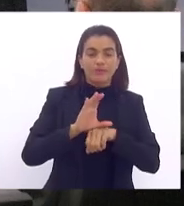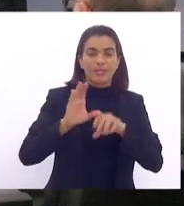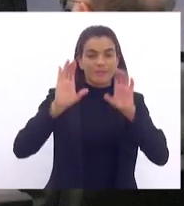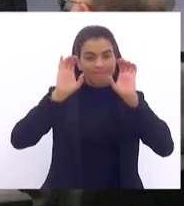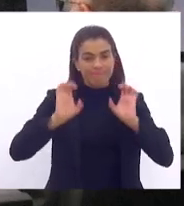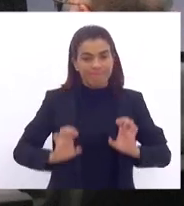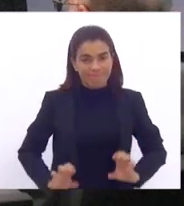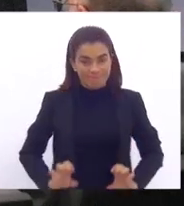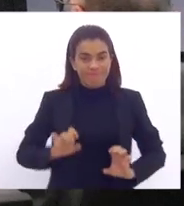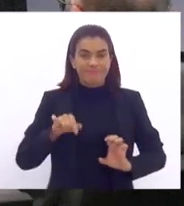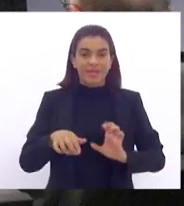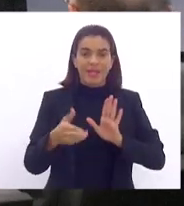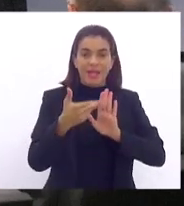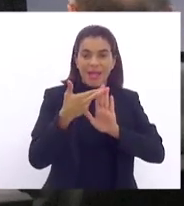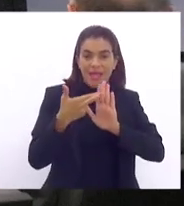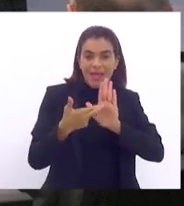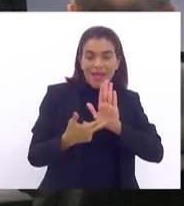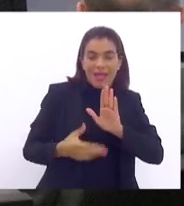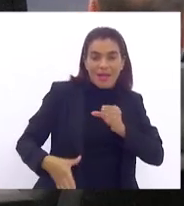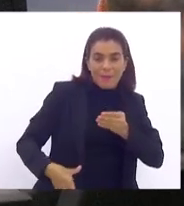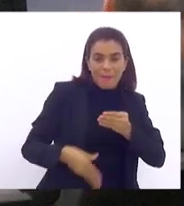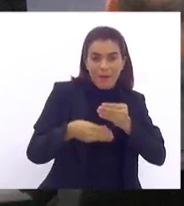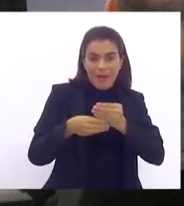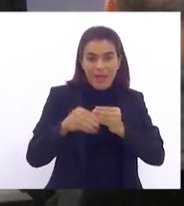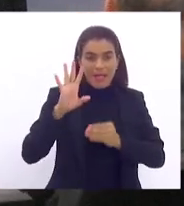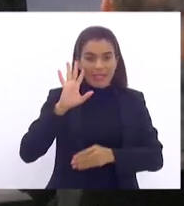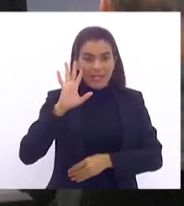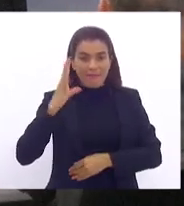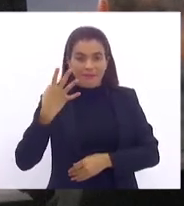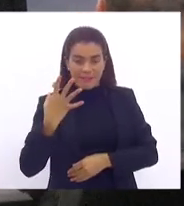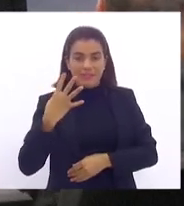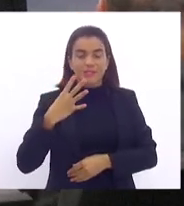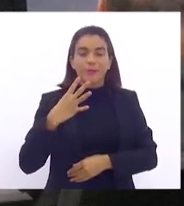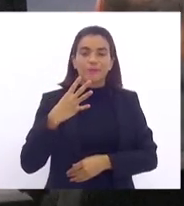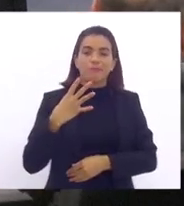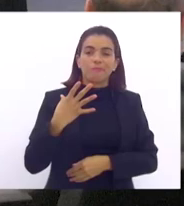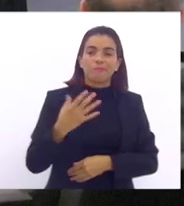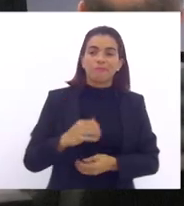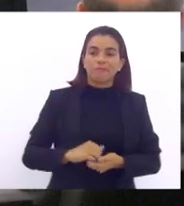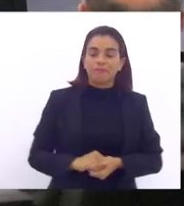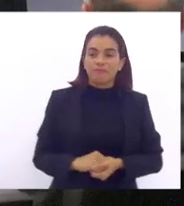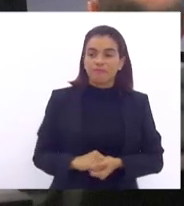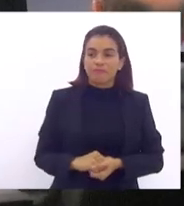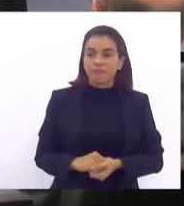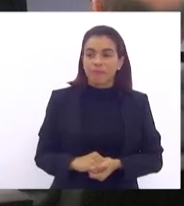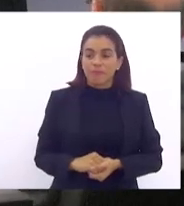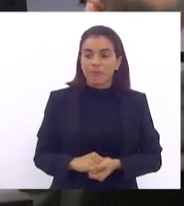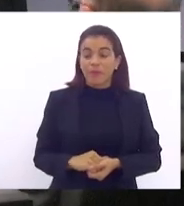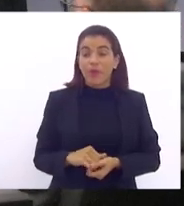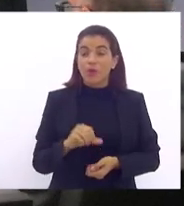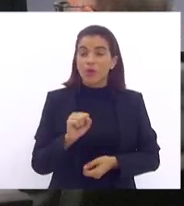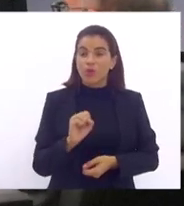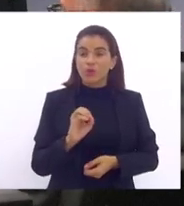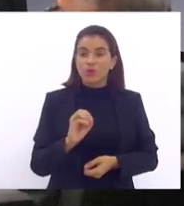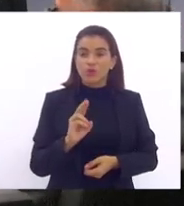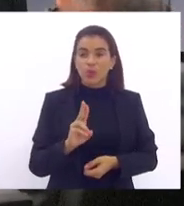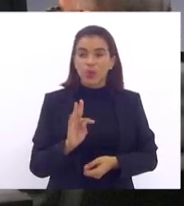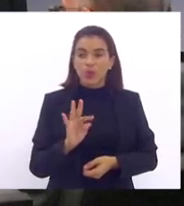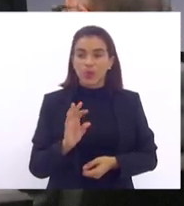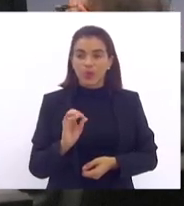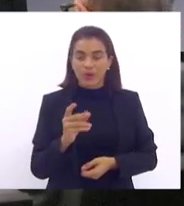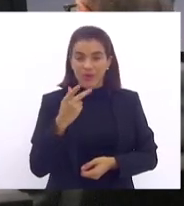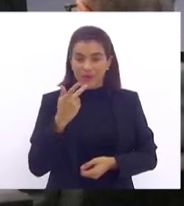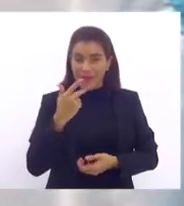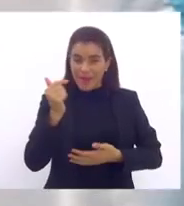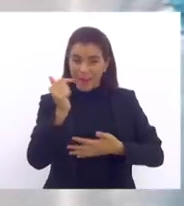a a regra complementar essa definição de imunidade do Parlamento eh o o o souo traz aqui um um